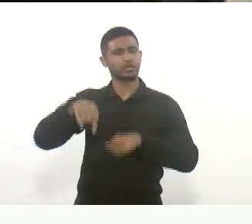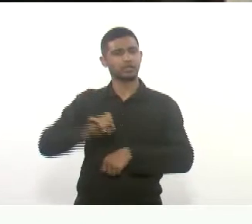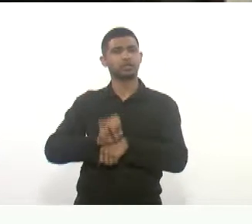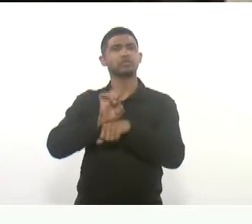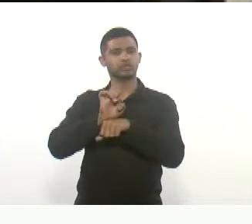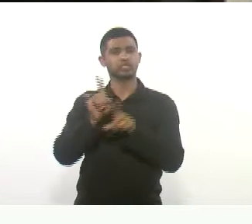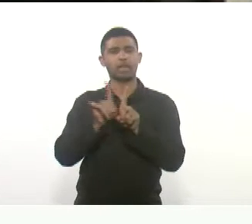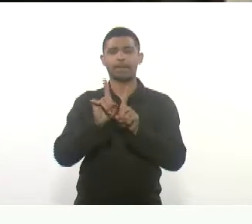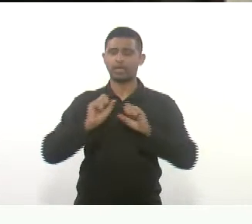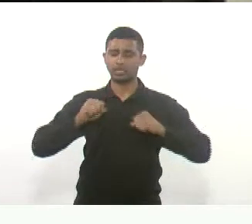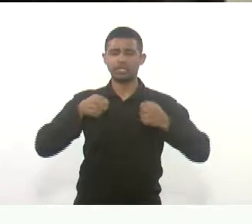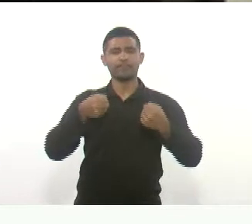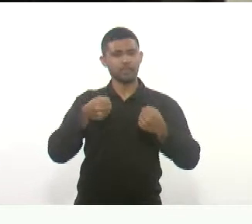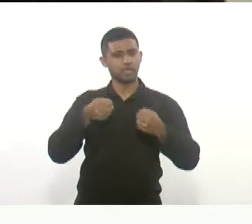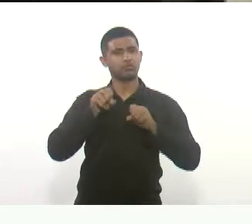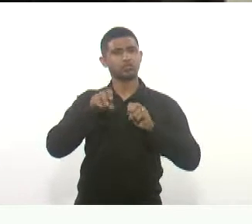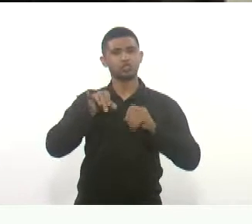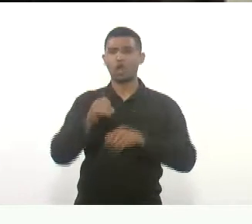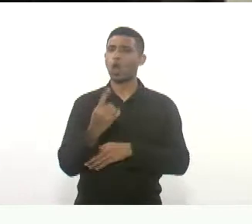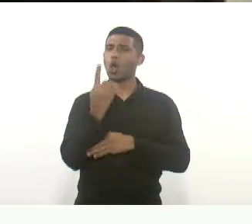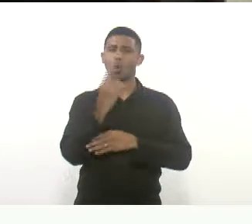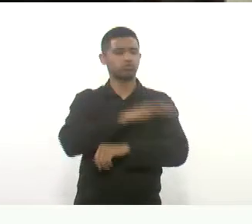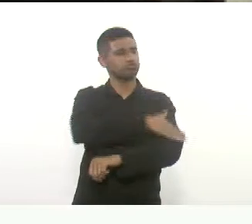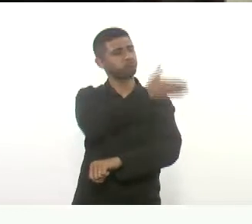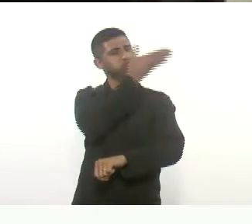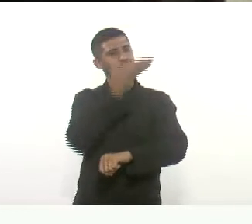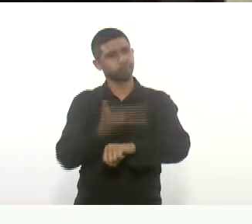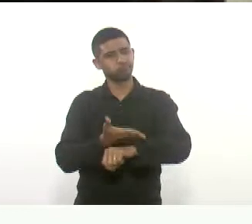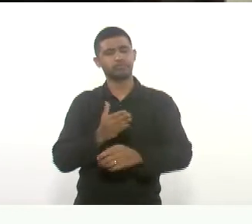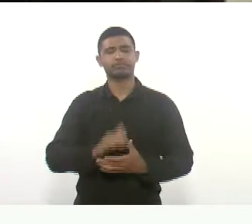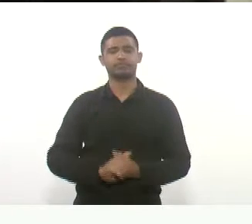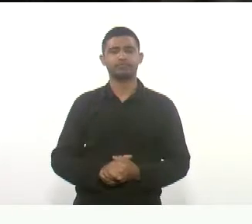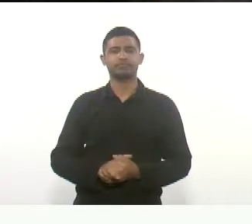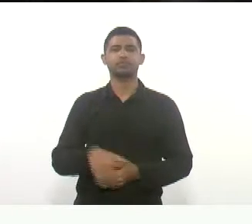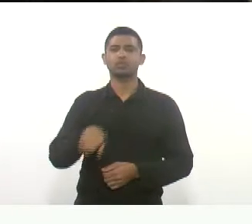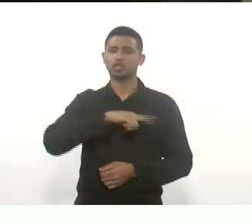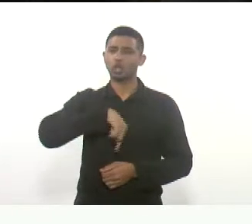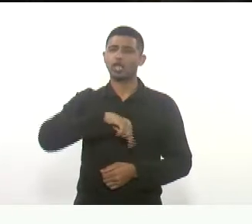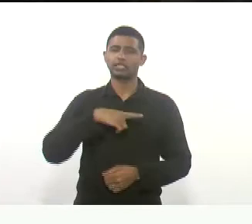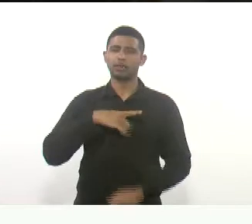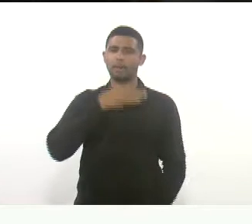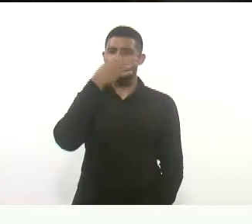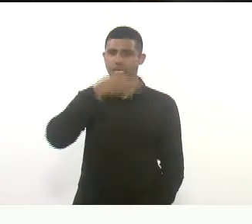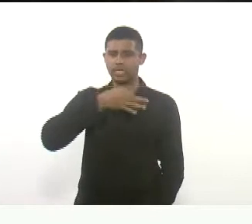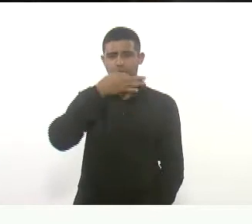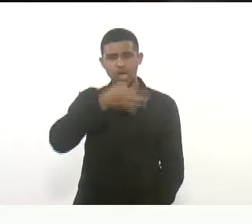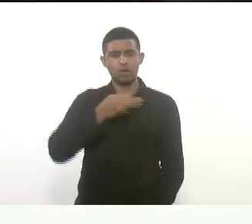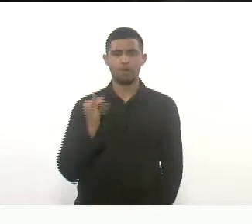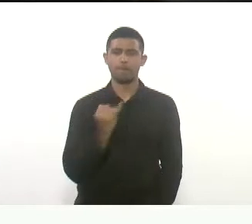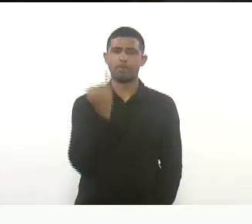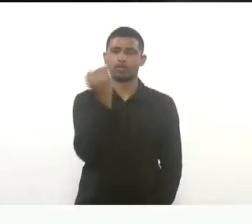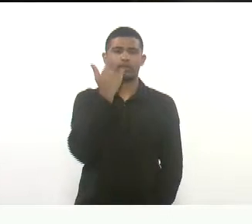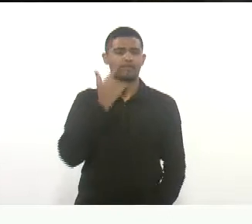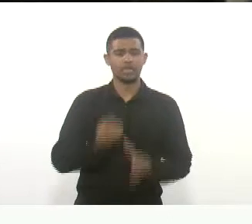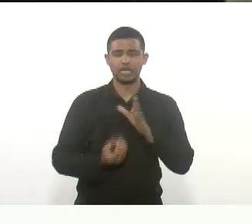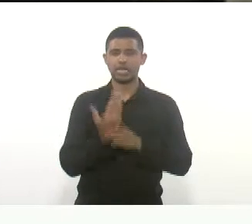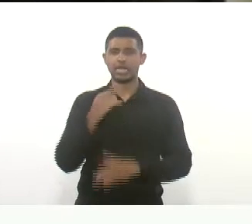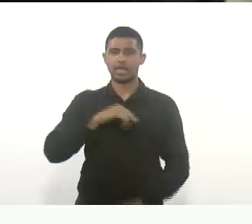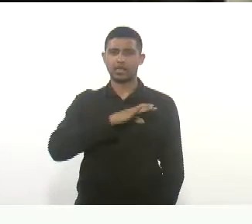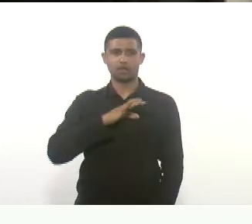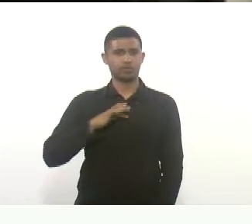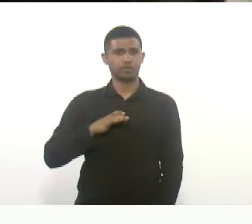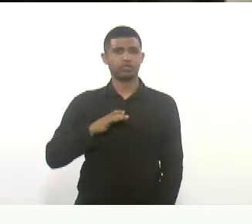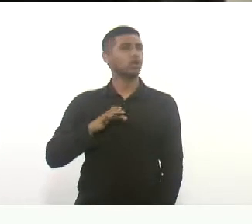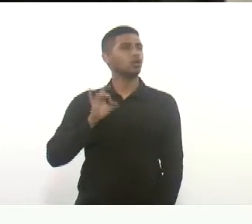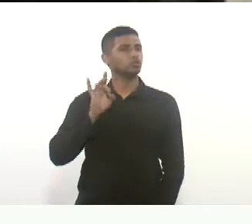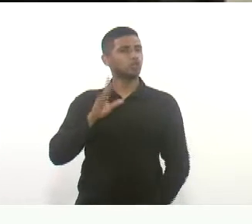a educação em turno único, achamos extremamente importante a criação dessa comissão, não